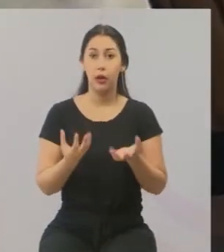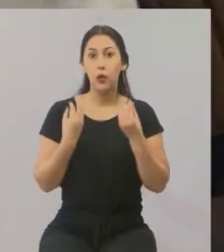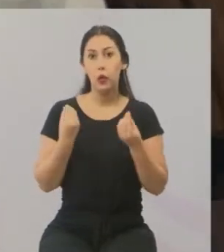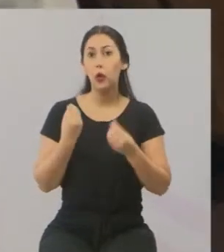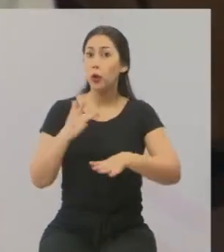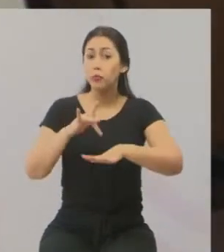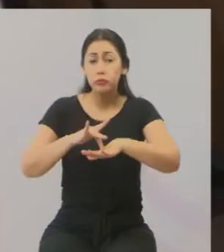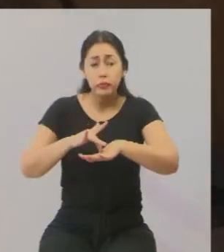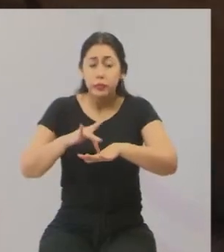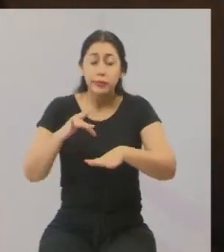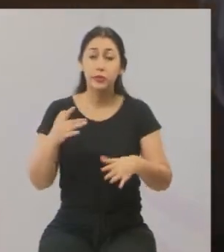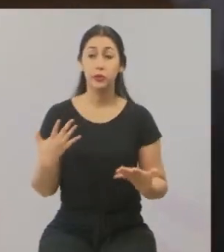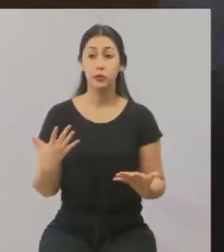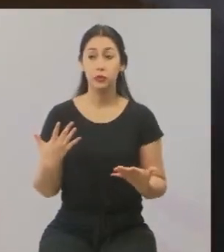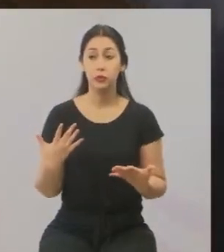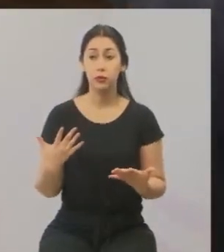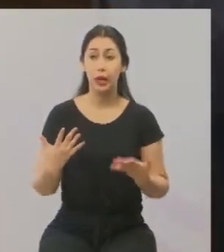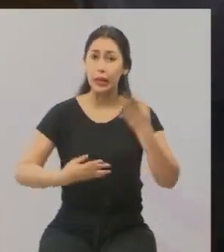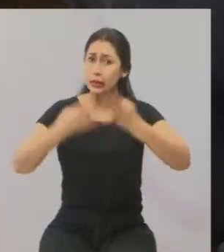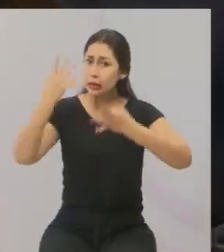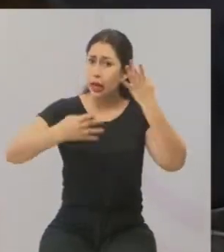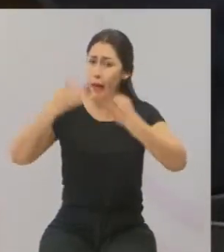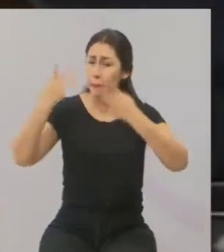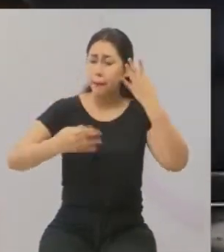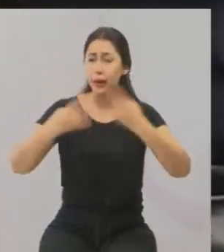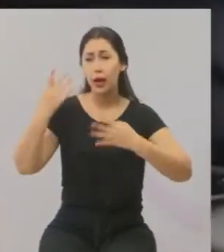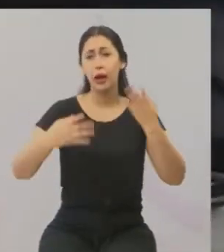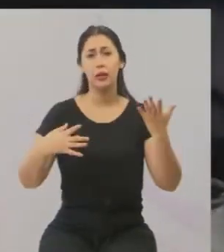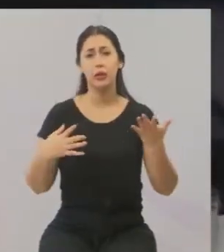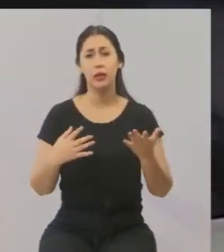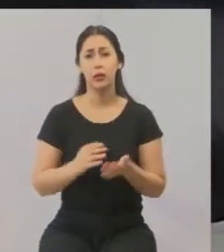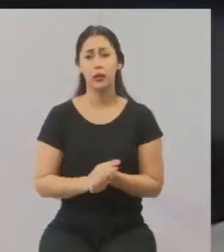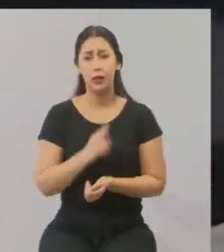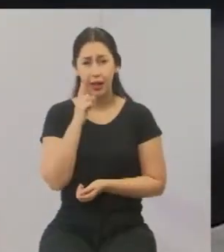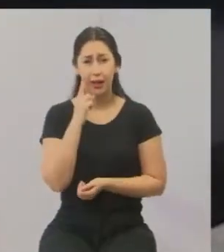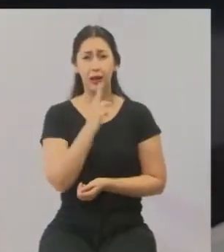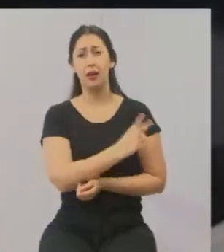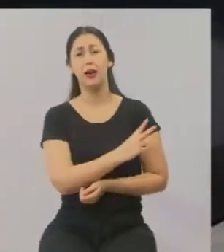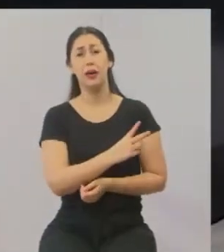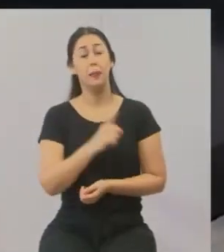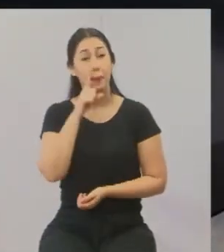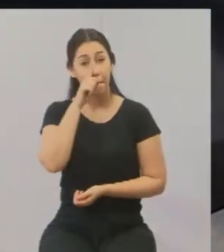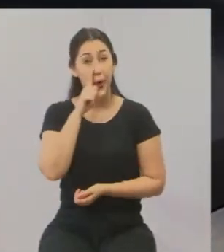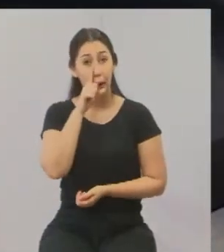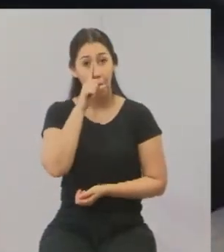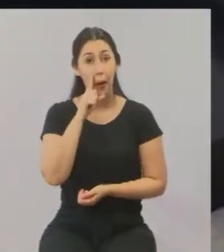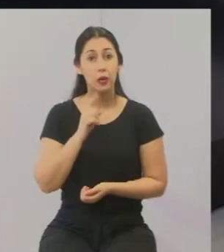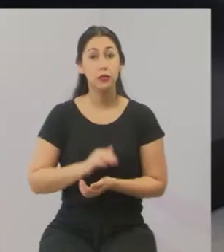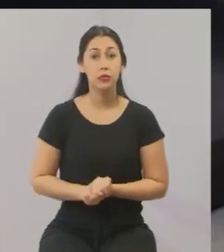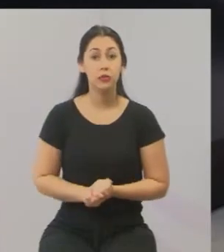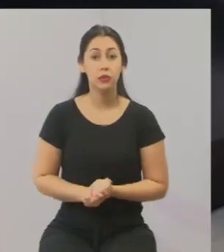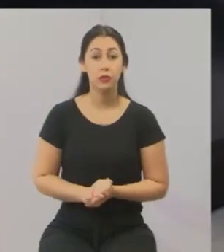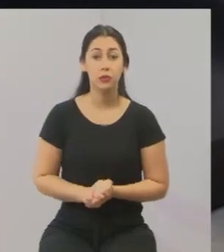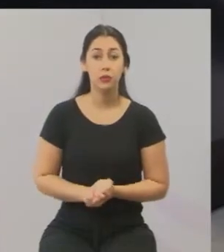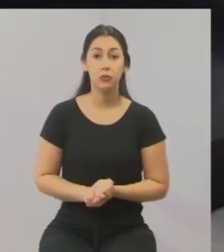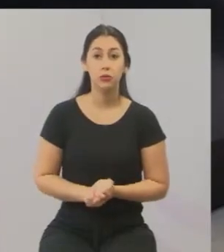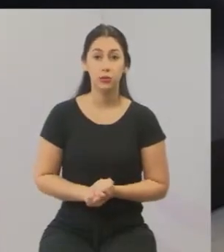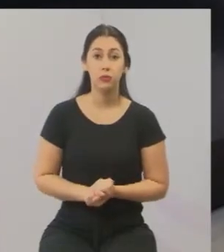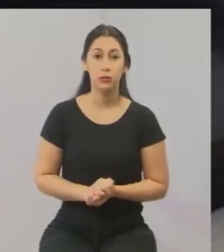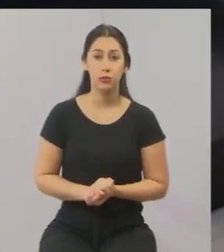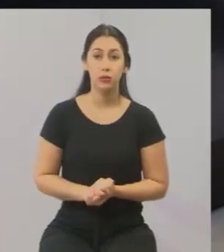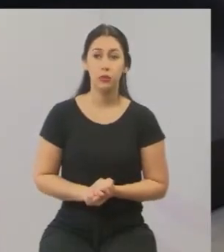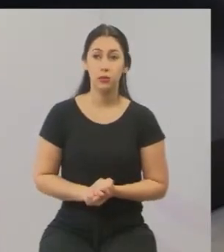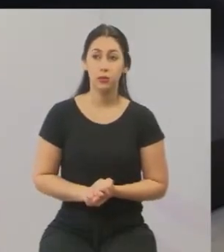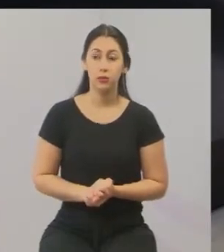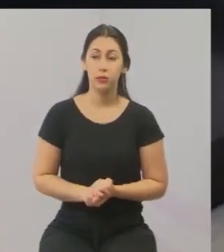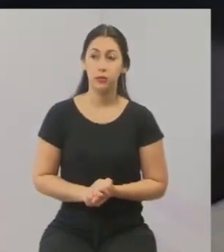que estão as árvores, né? Isso incomoda muito a vizinhança, isso é muito perigoso. Então a gente pede à EDP que faça a poda de segurança para